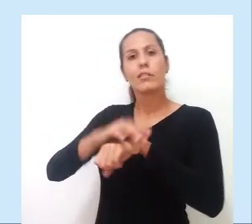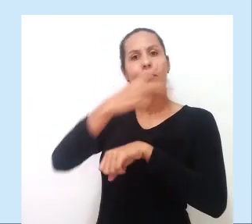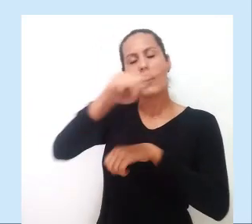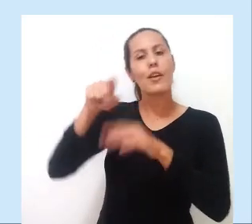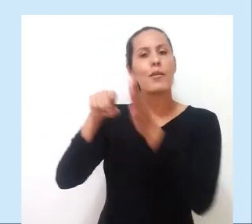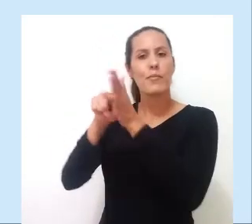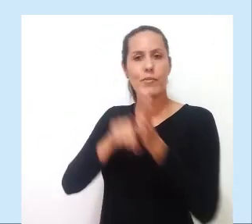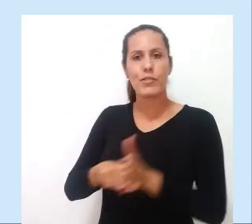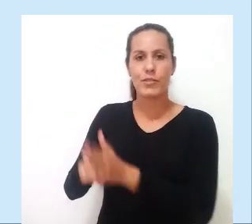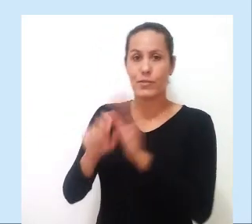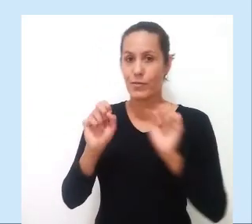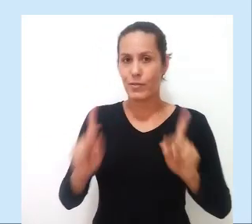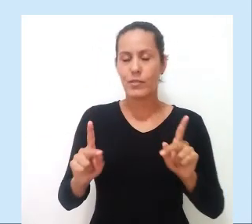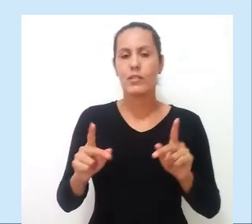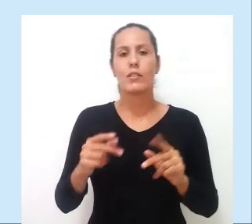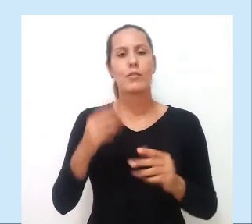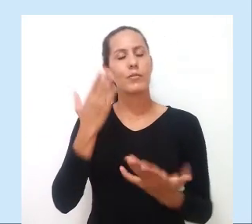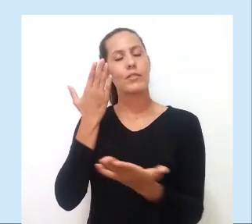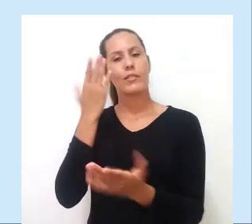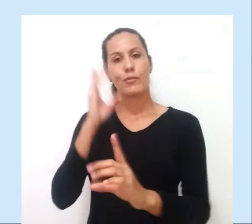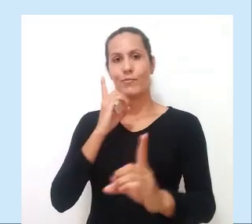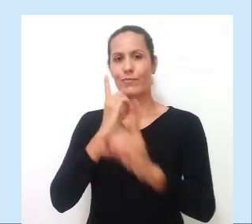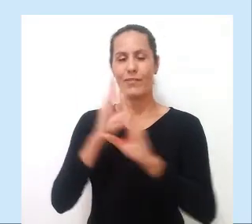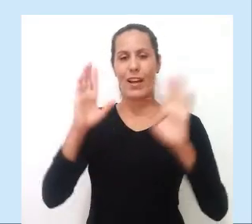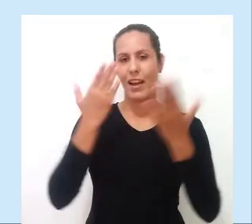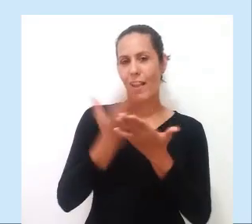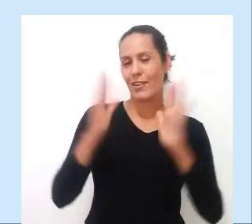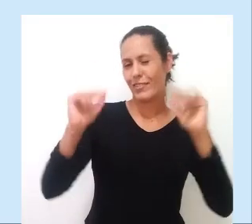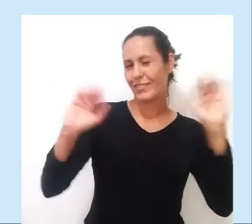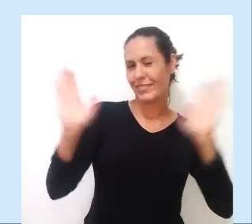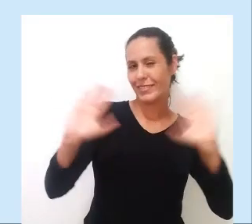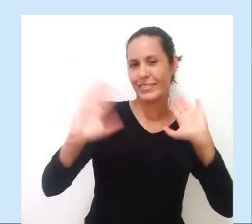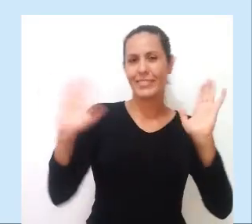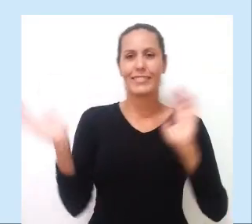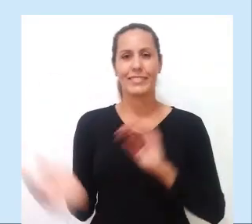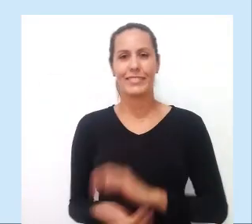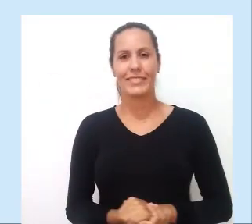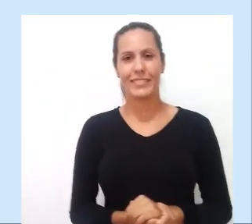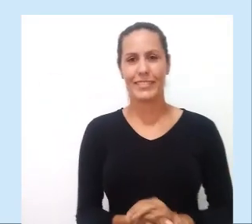material de pesquisa para vocês também. Vejo vocês na próxima aula e see you!